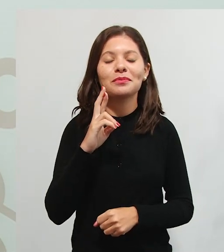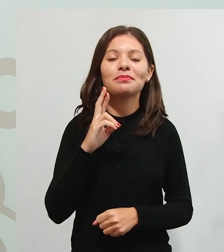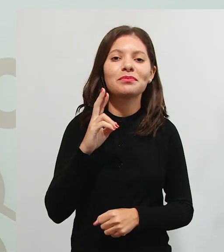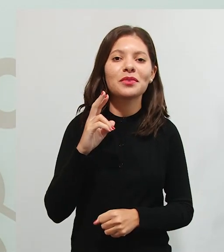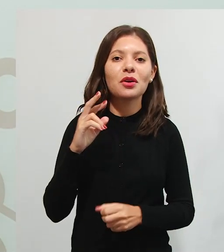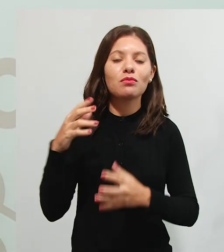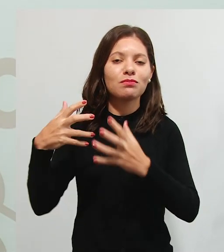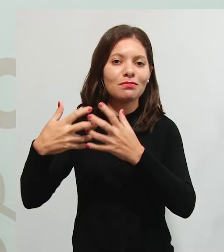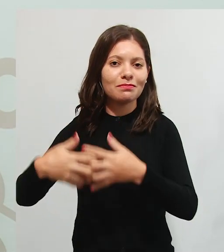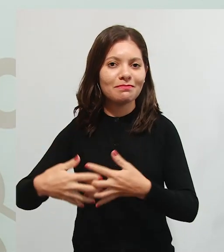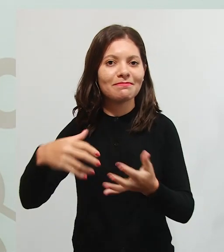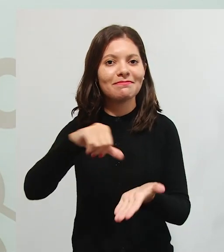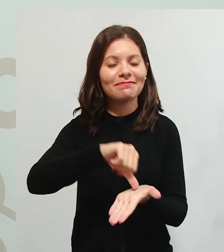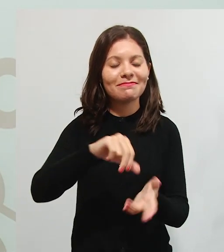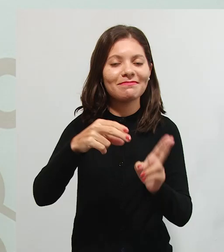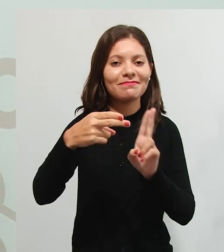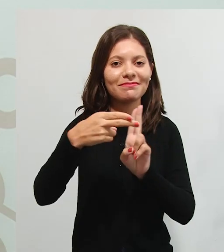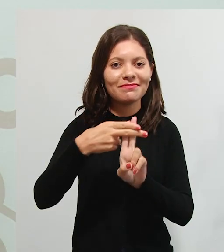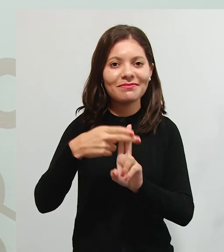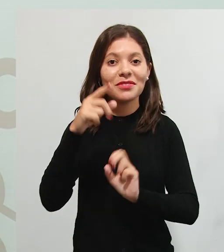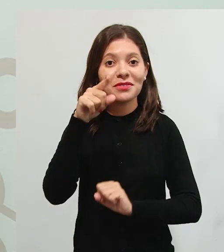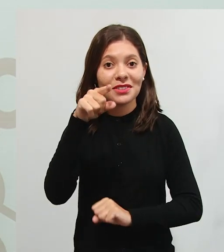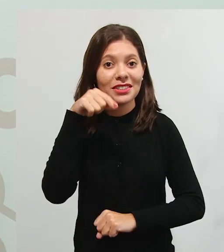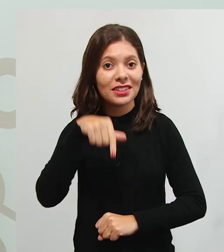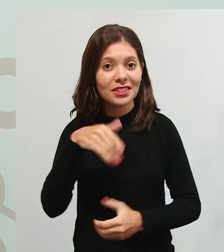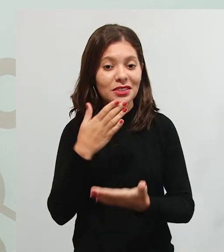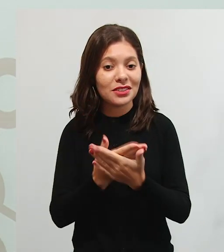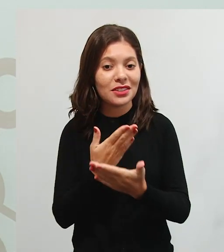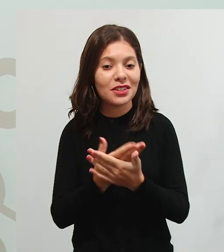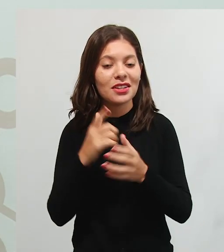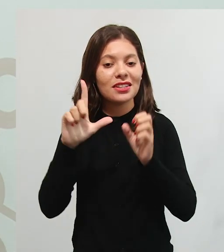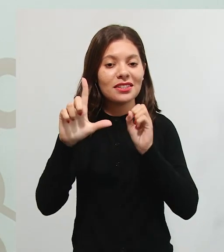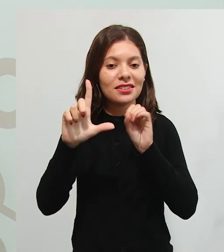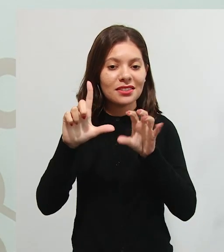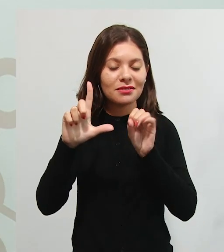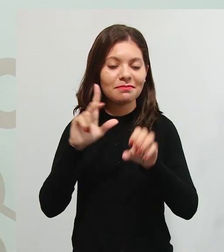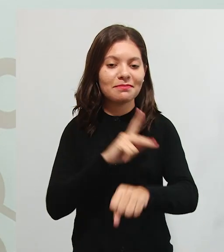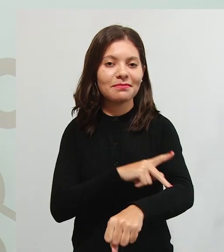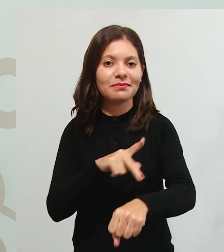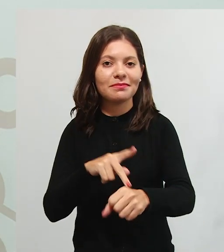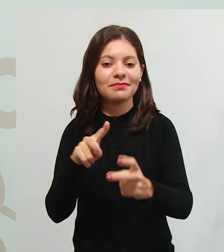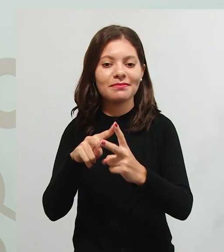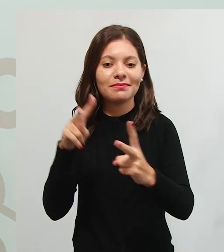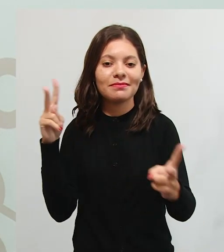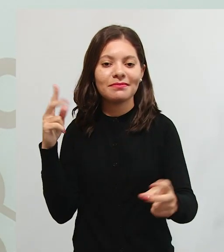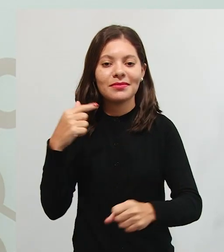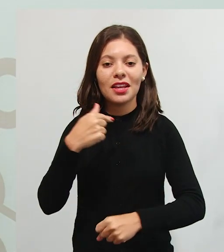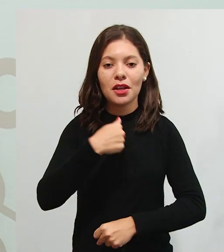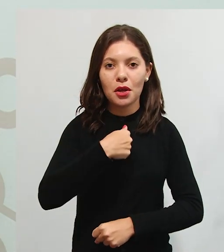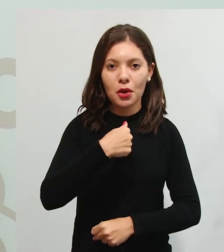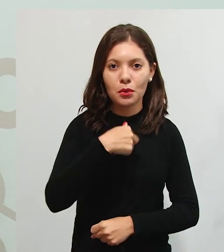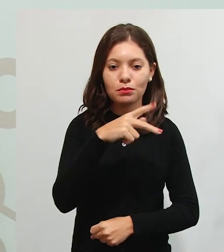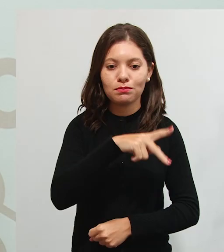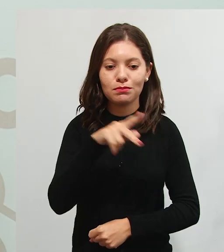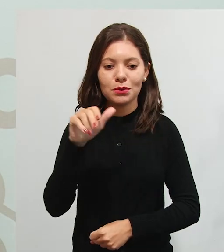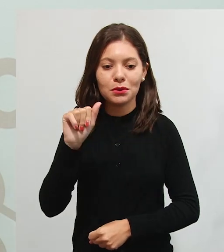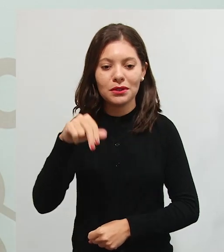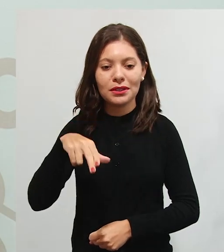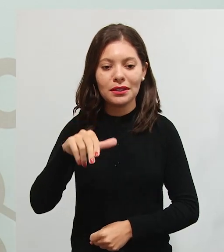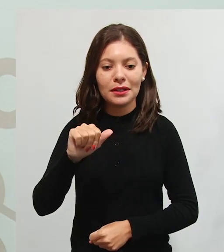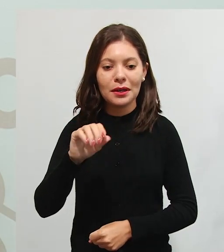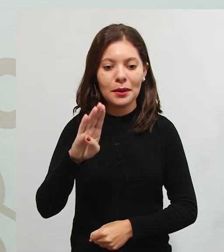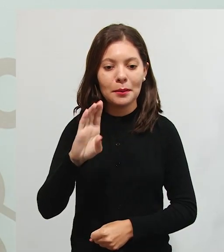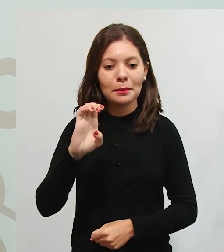IFRO, Campus Porto Velho, Zona Norte. Você está na licenciatura em Pedagogia EAD. E eu sou a professora